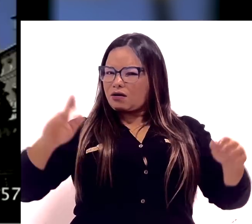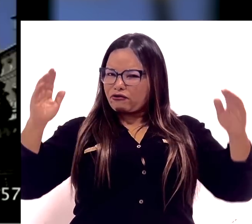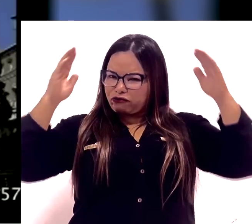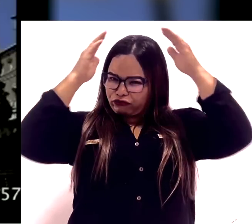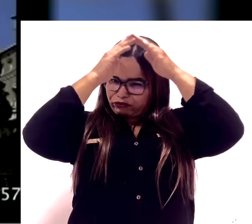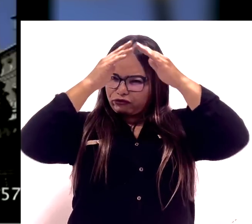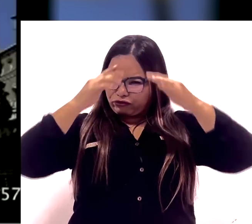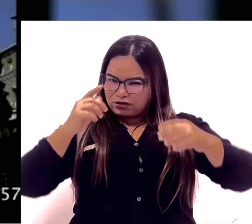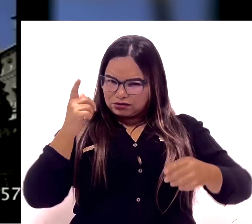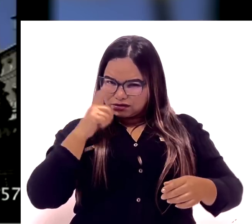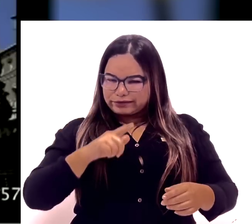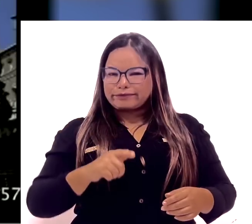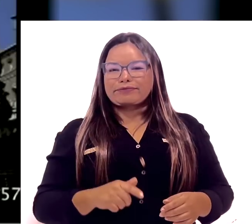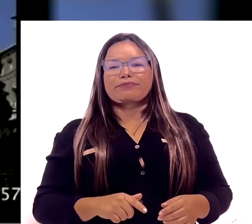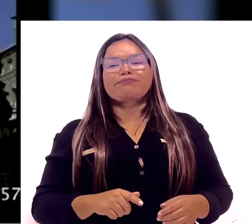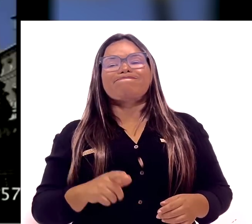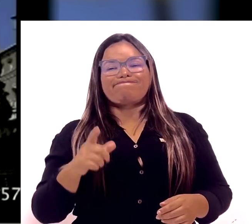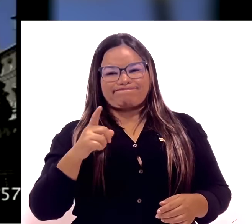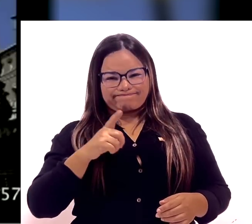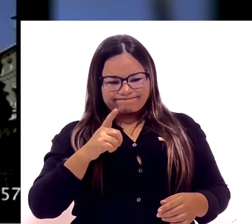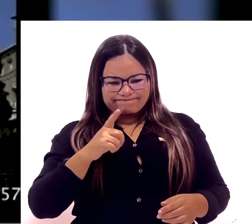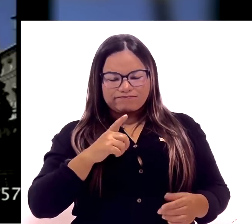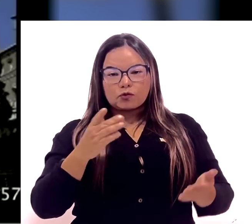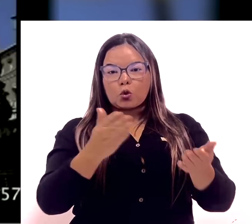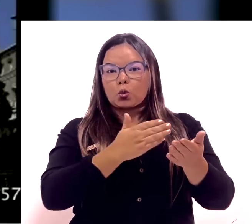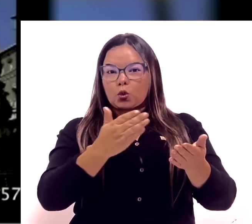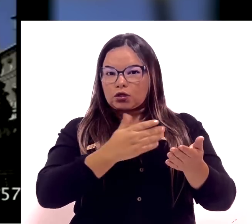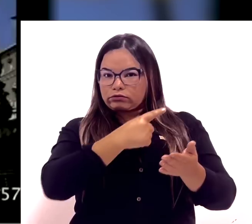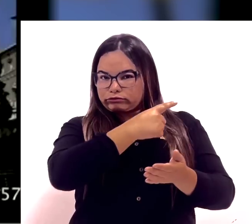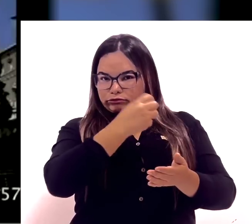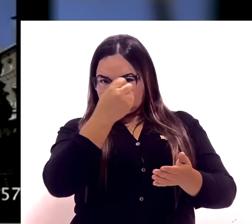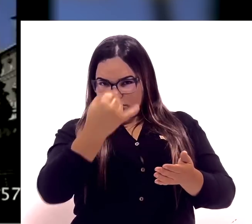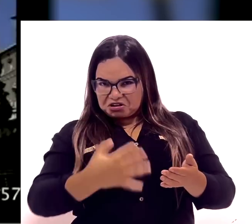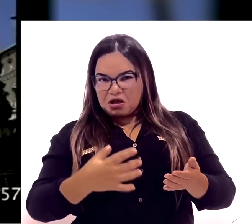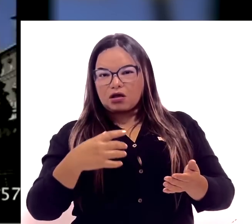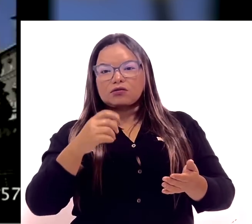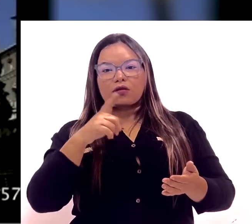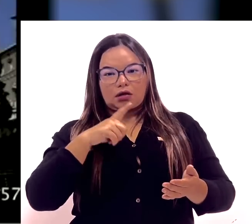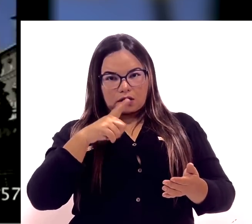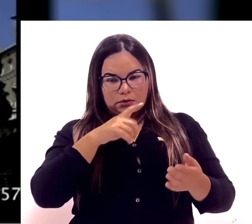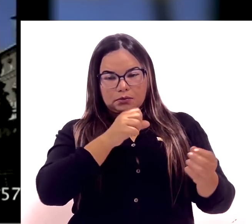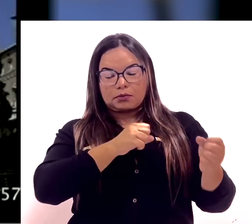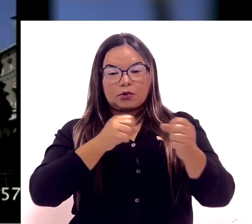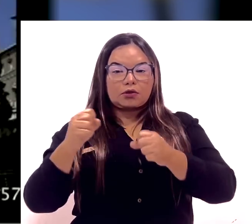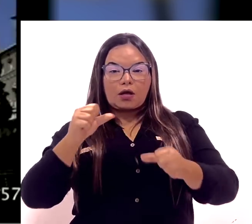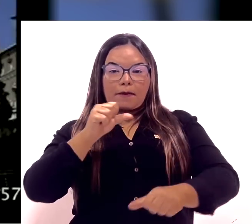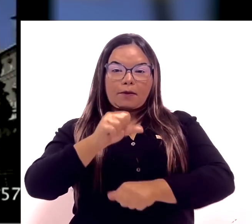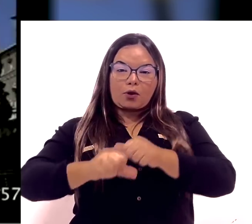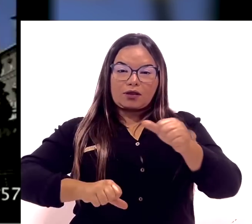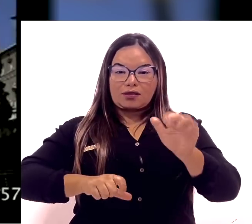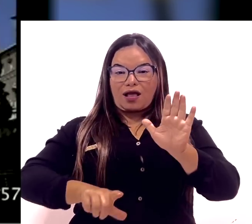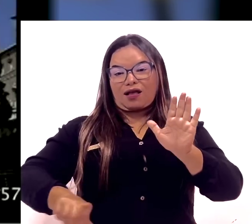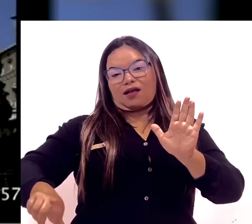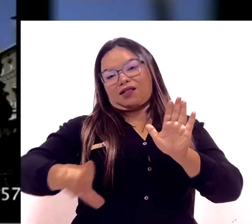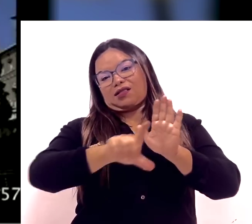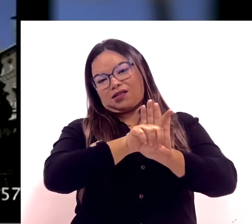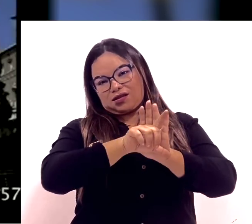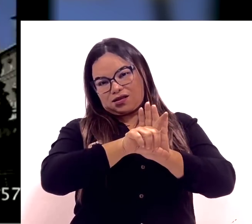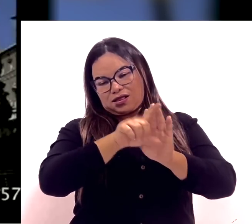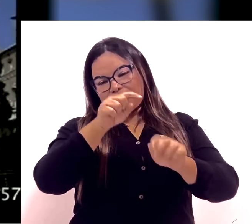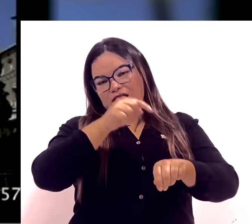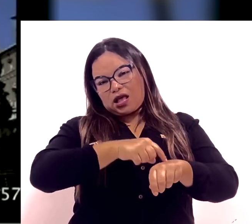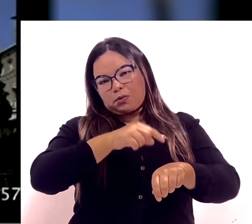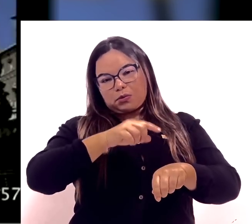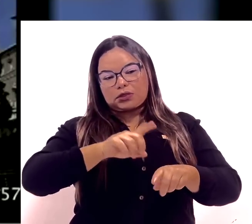O Papa tem poder para mudar tempos, para abolir as leis e prescindir de todas as coisas, até mesmo dos preceitos de